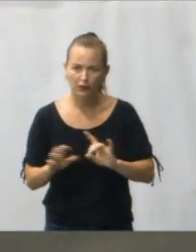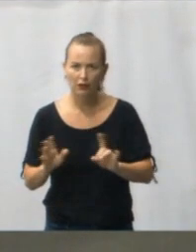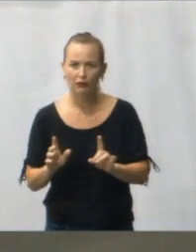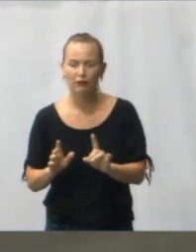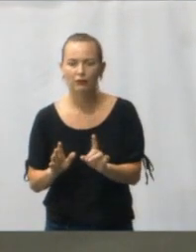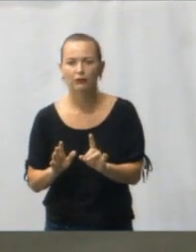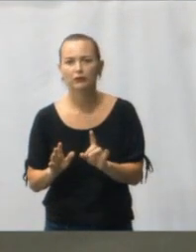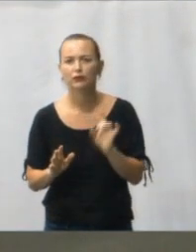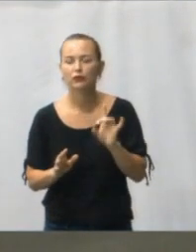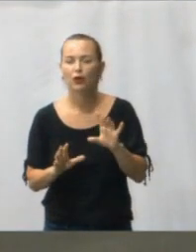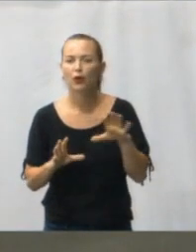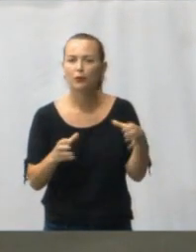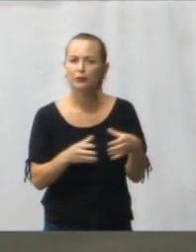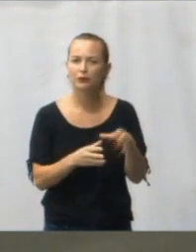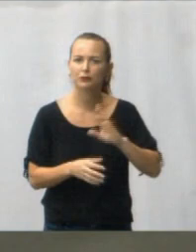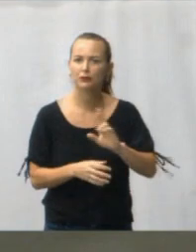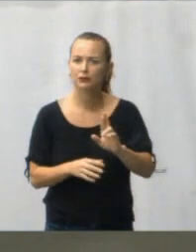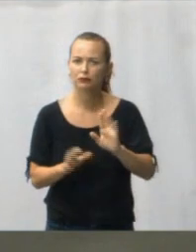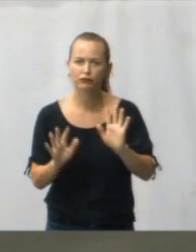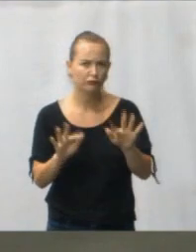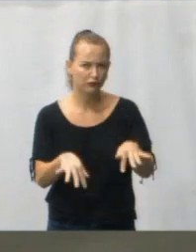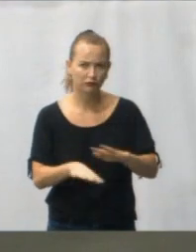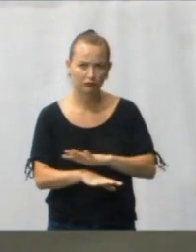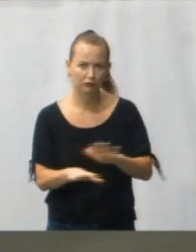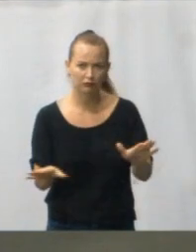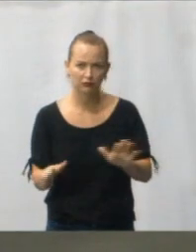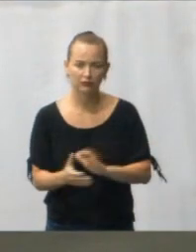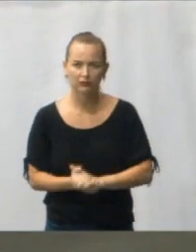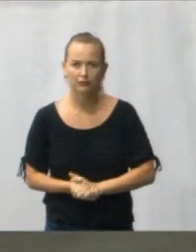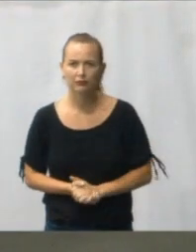aí acaba. Já passou então o projeto? Isso.